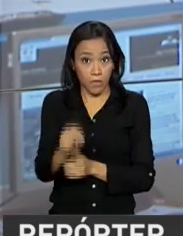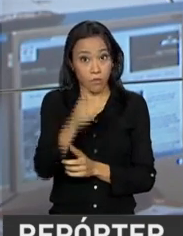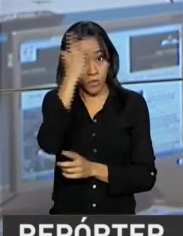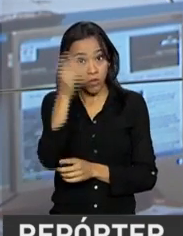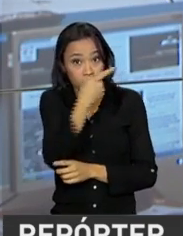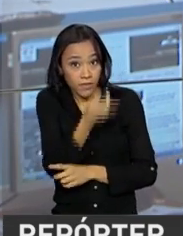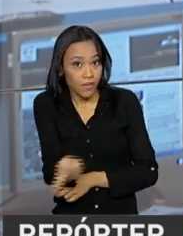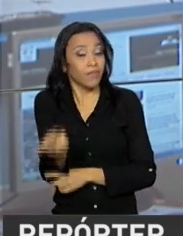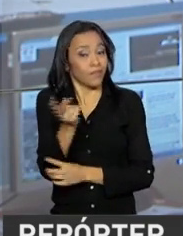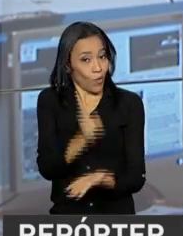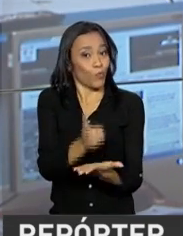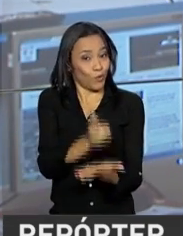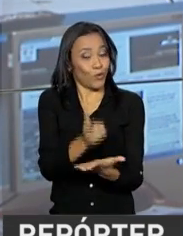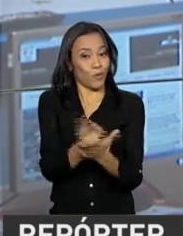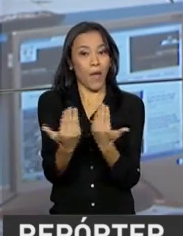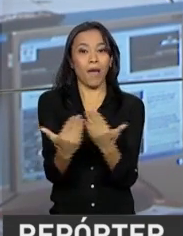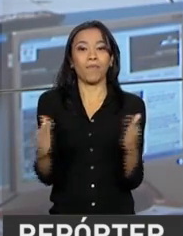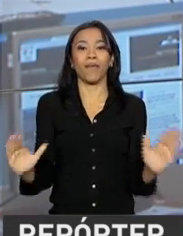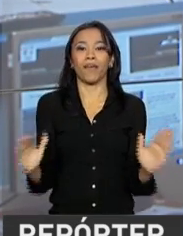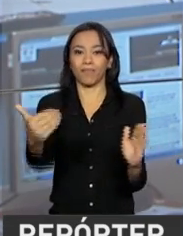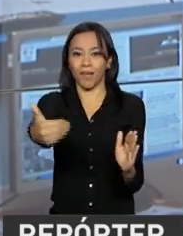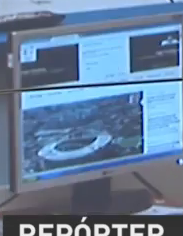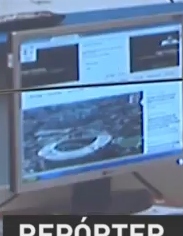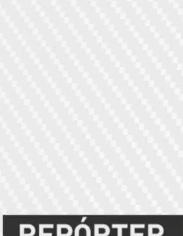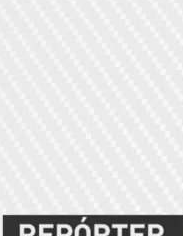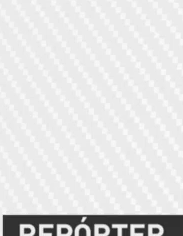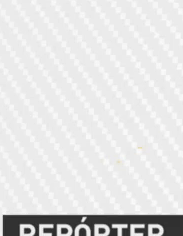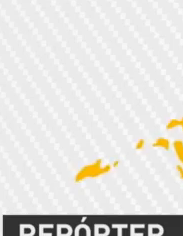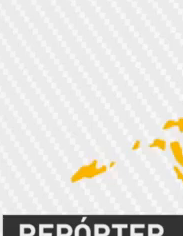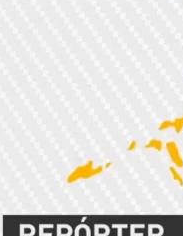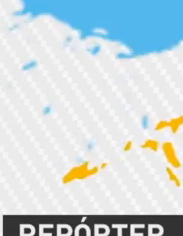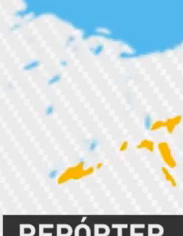e o espaço continua aberto à visitação